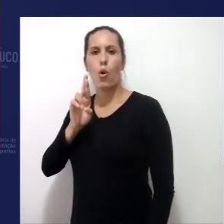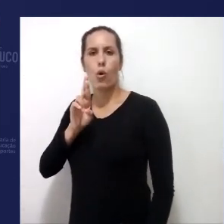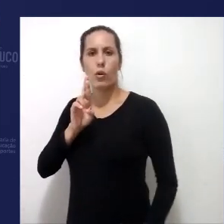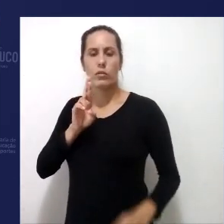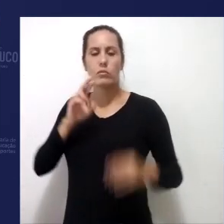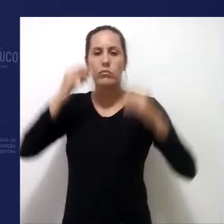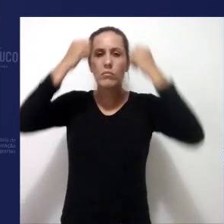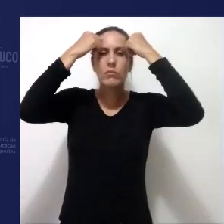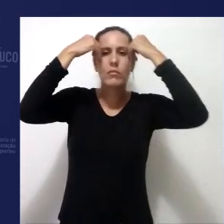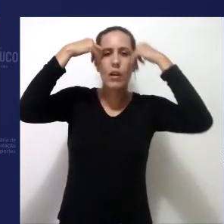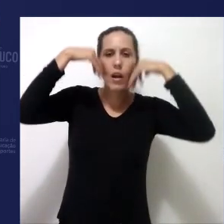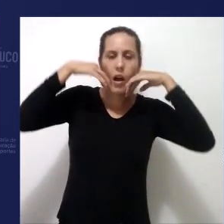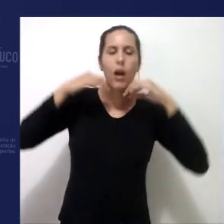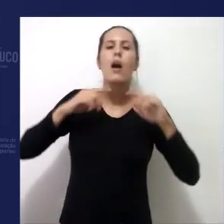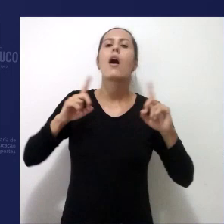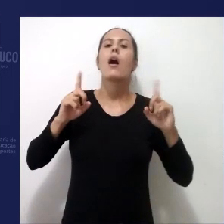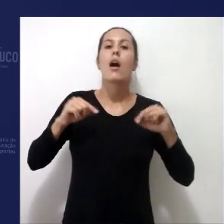realidade,